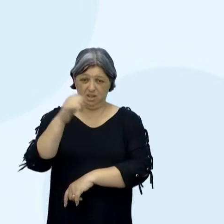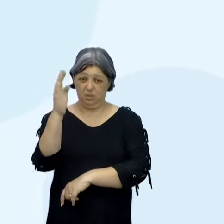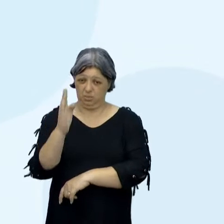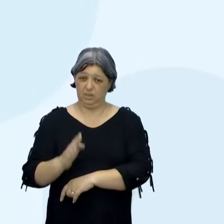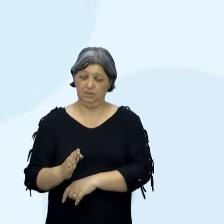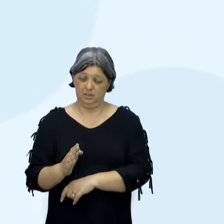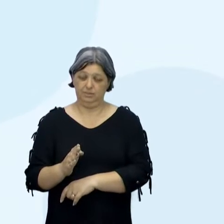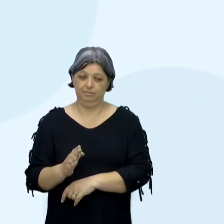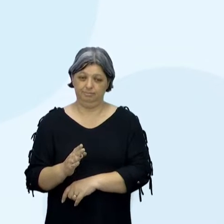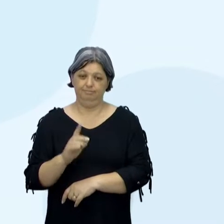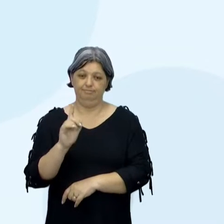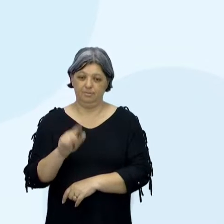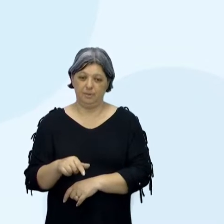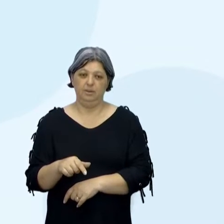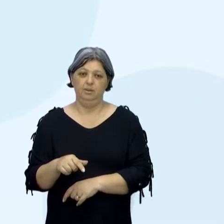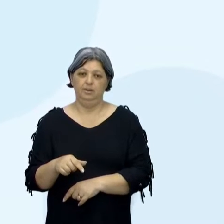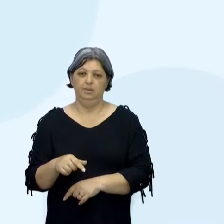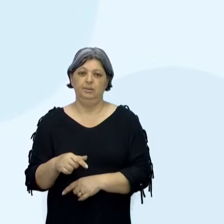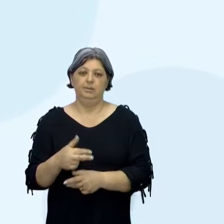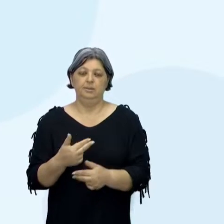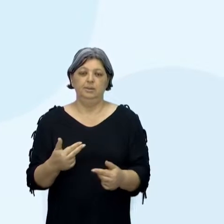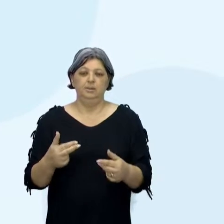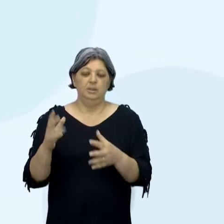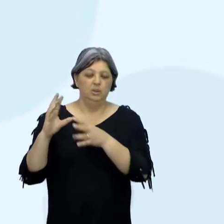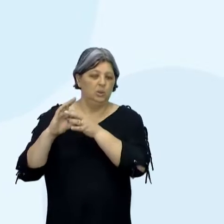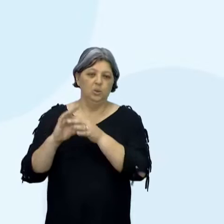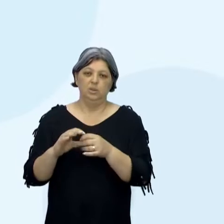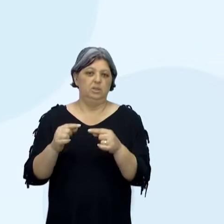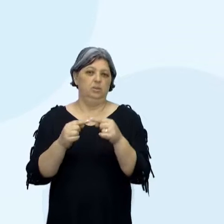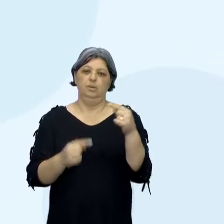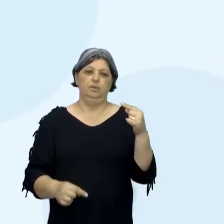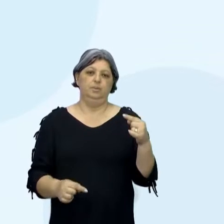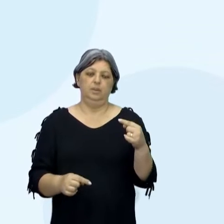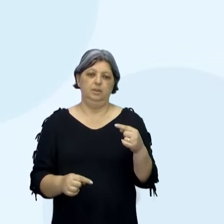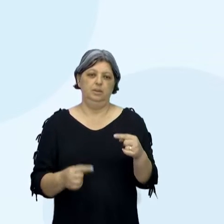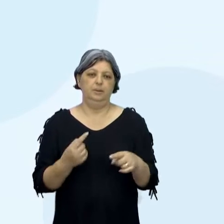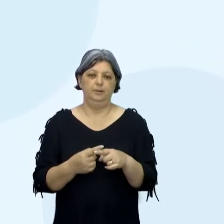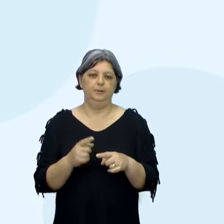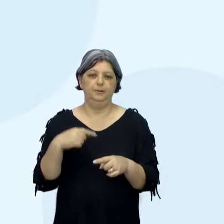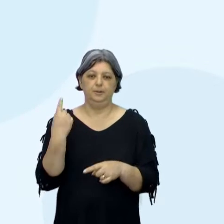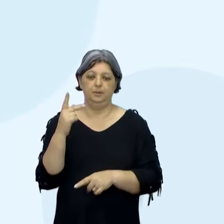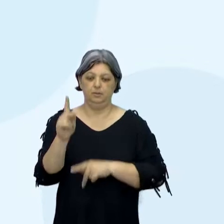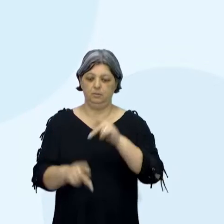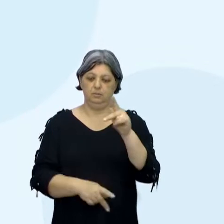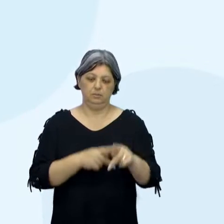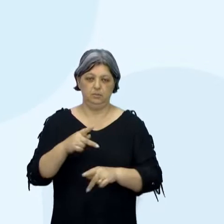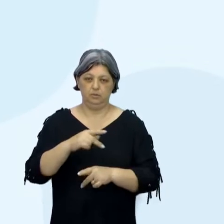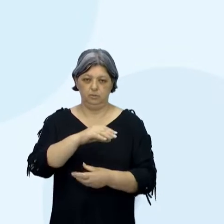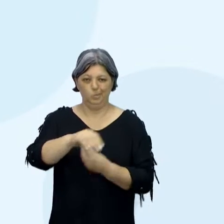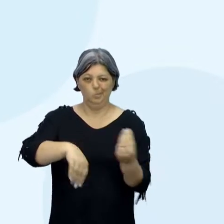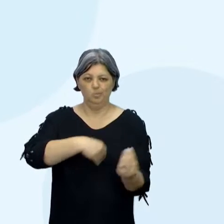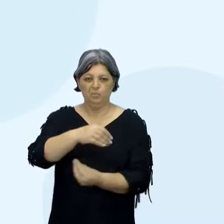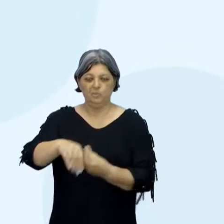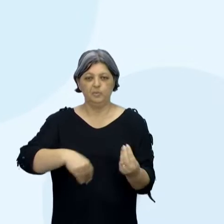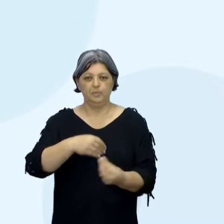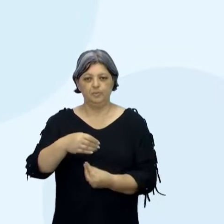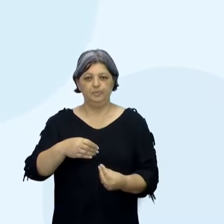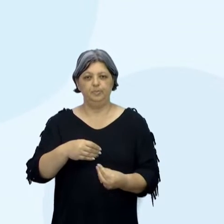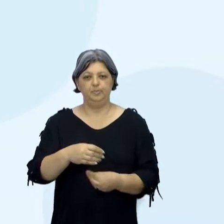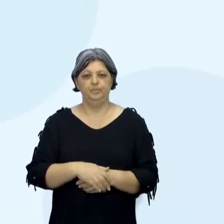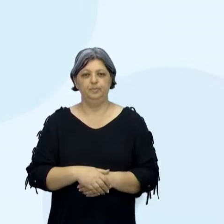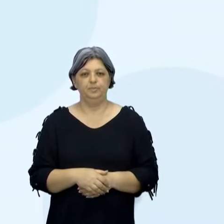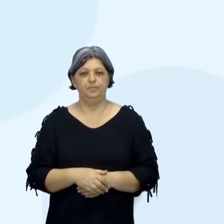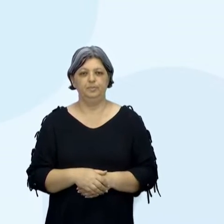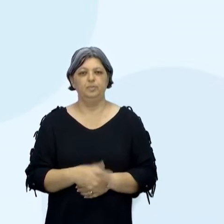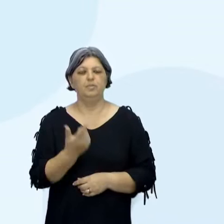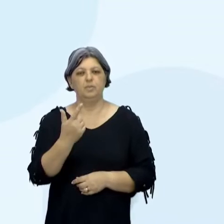algo totalmente fora de contexto. Afinal de contas, nós somos um povo miscigenado que foi dado origem aí